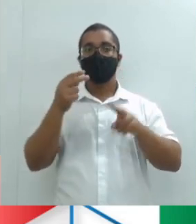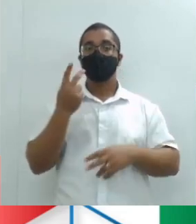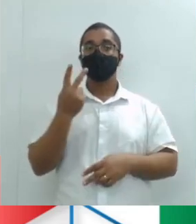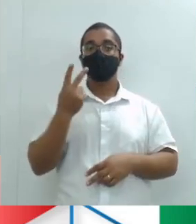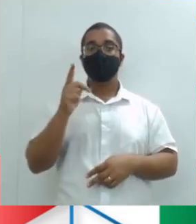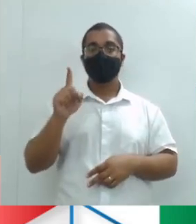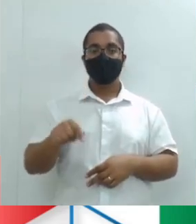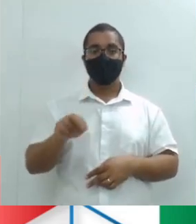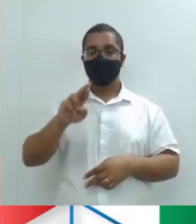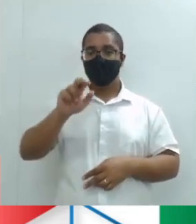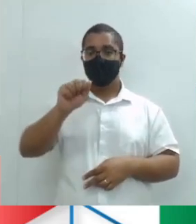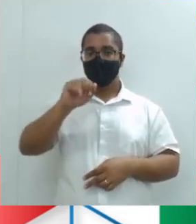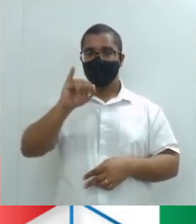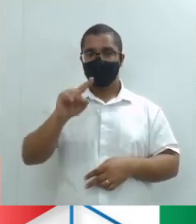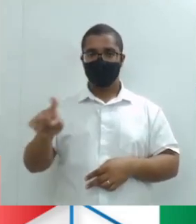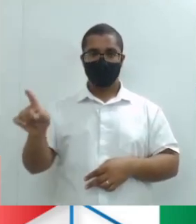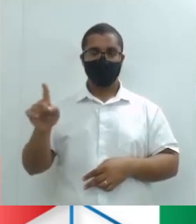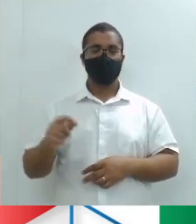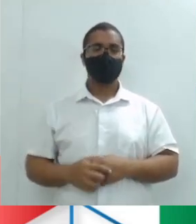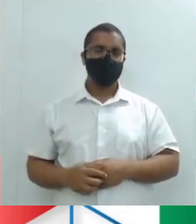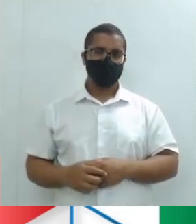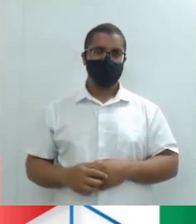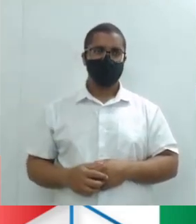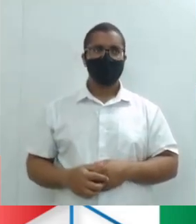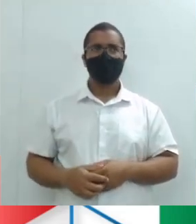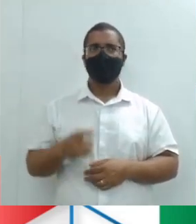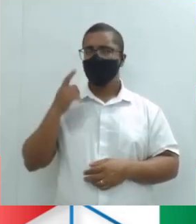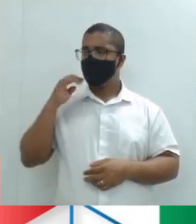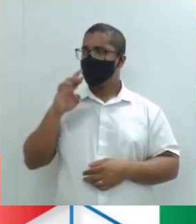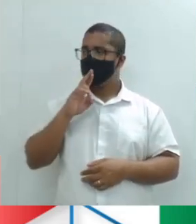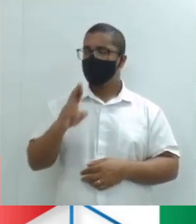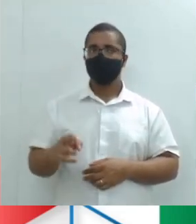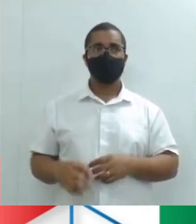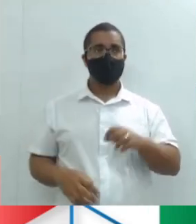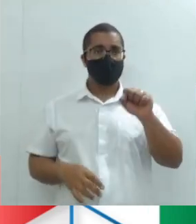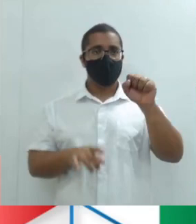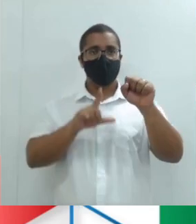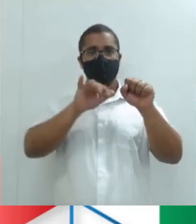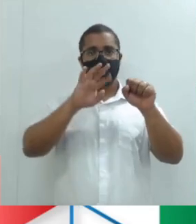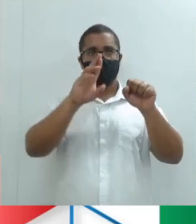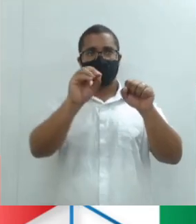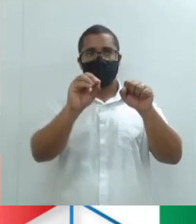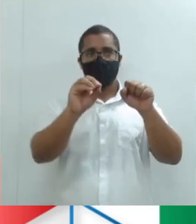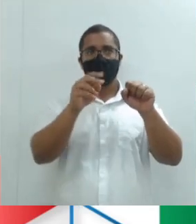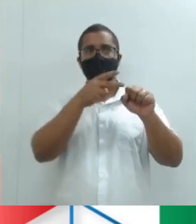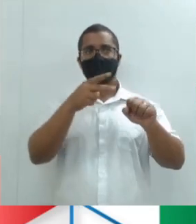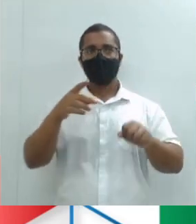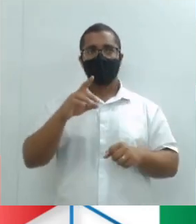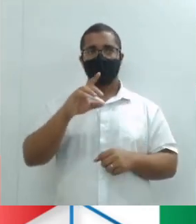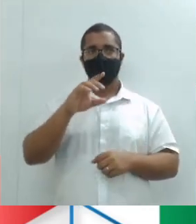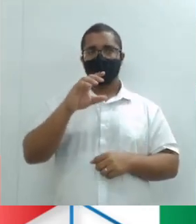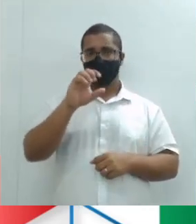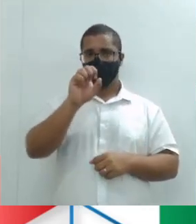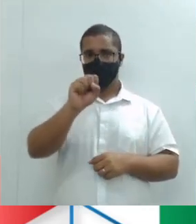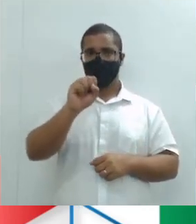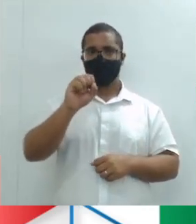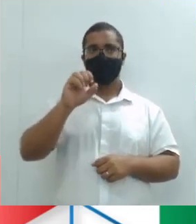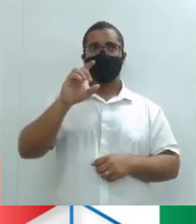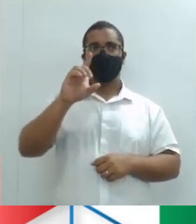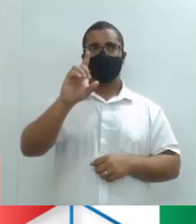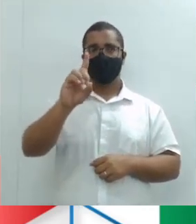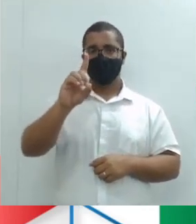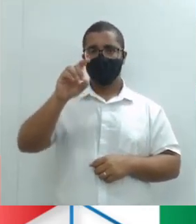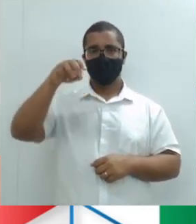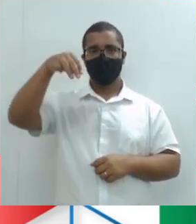sai a resposta. Fechou? Vamos lá. Resposta do 8 litros, que é 8 decímetros cúbicos. Eu